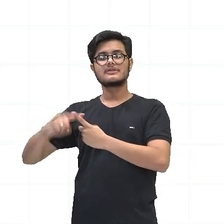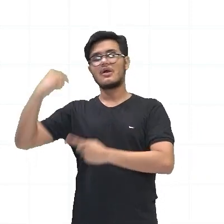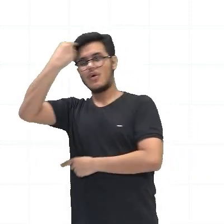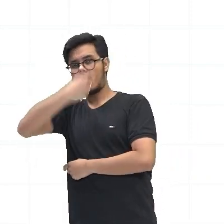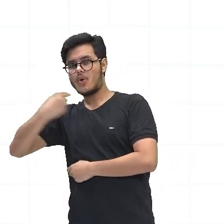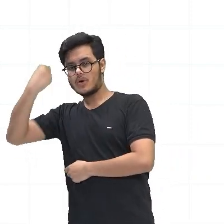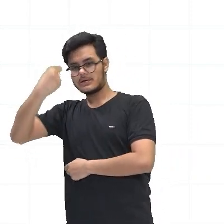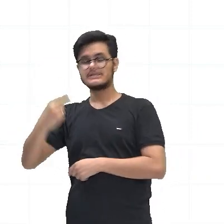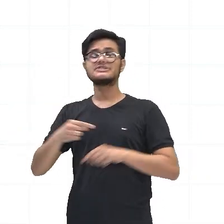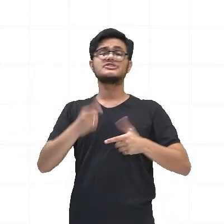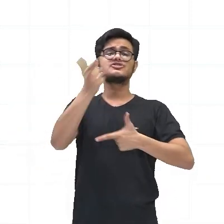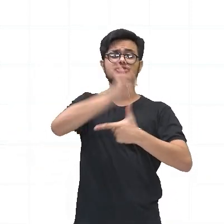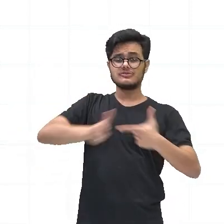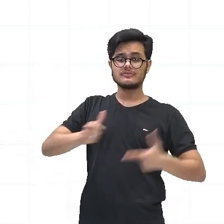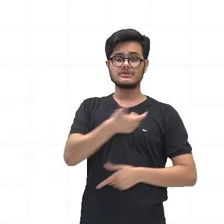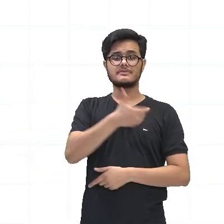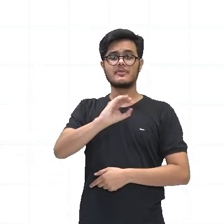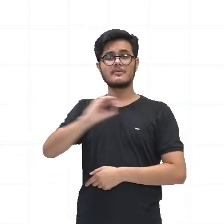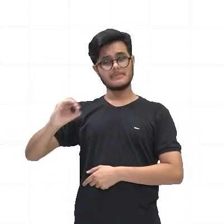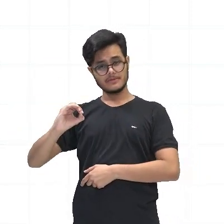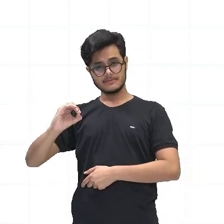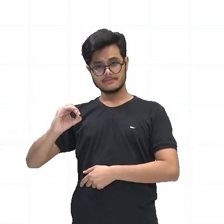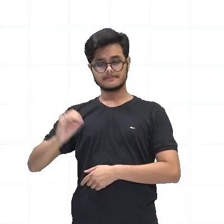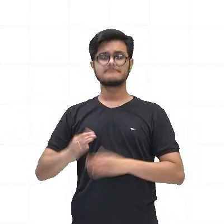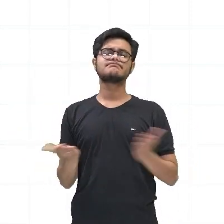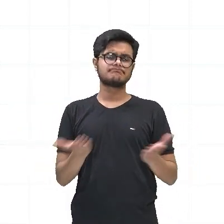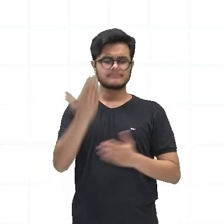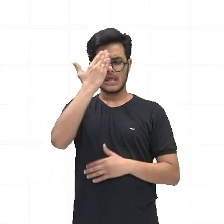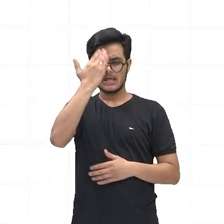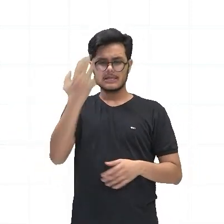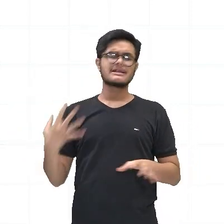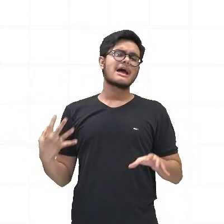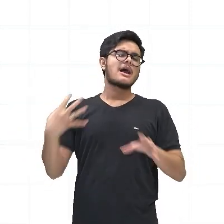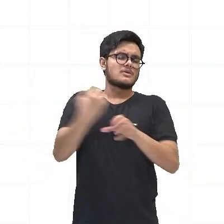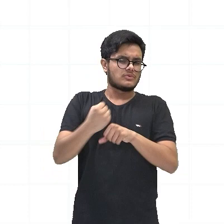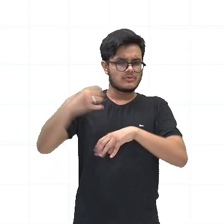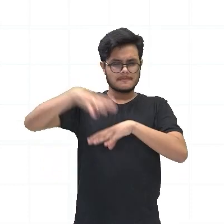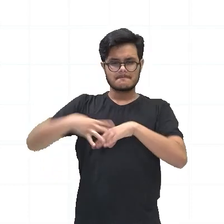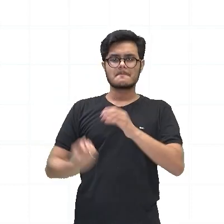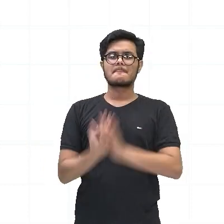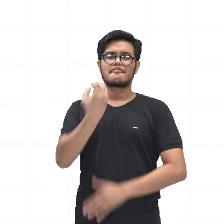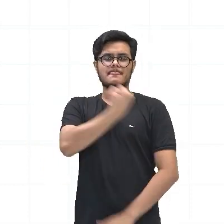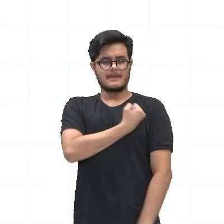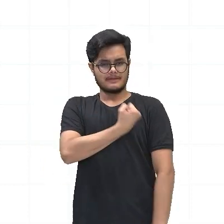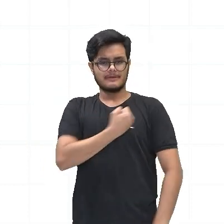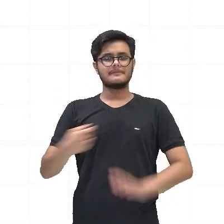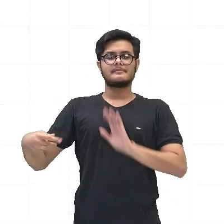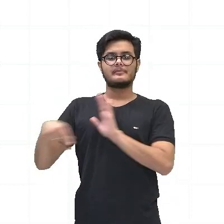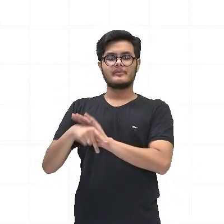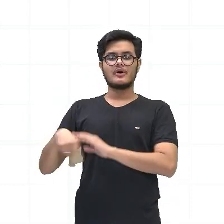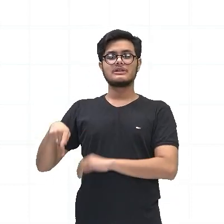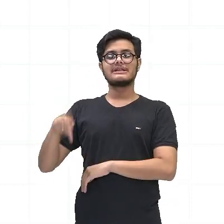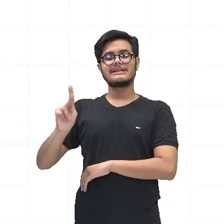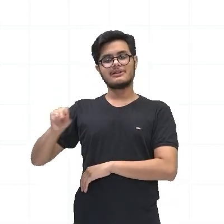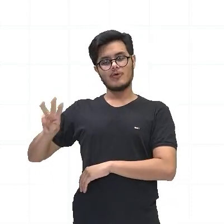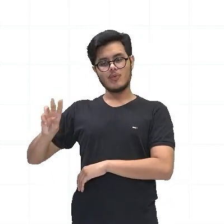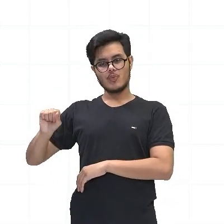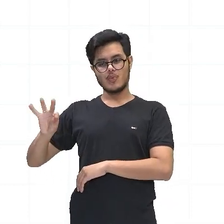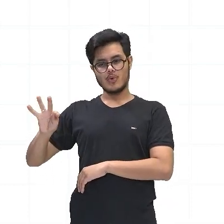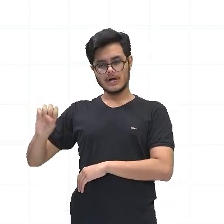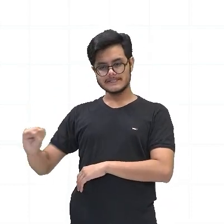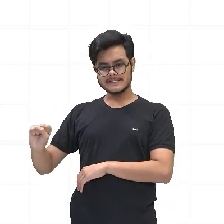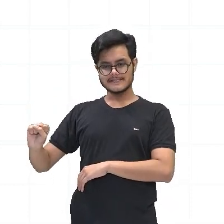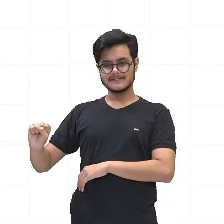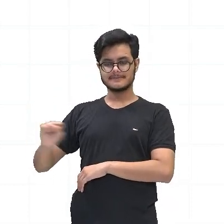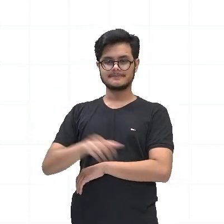de horas e dividir por 1000 para você poder obter aquele valor em quilowatts, tá? Para poder utilizar ali naquela